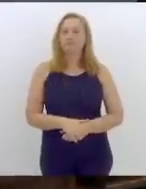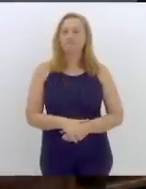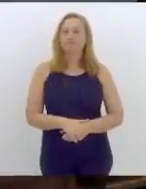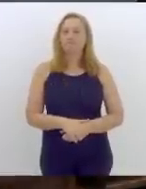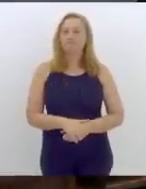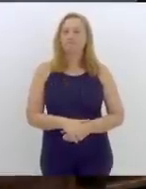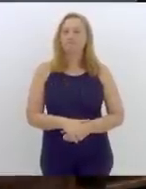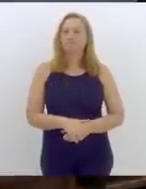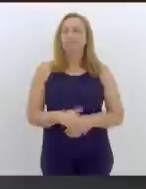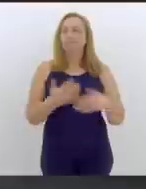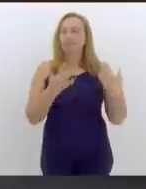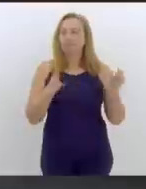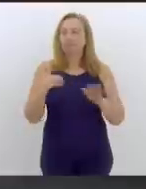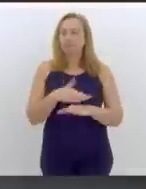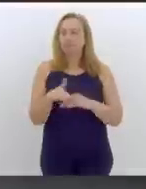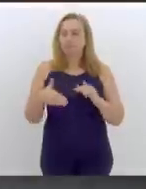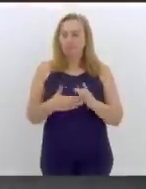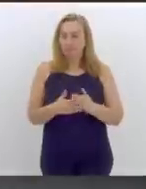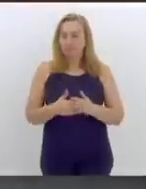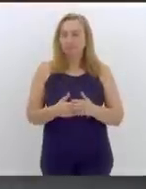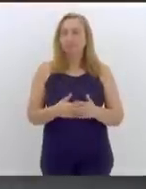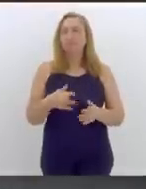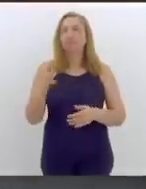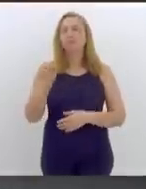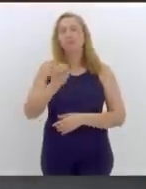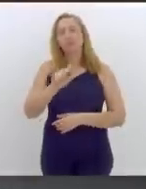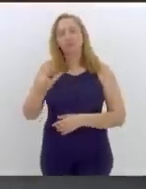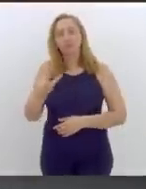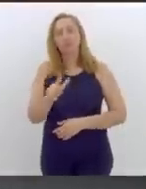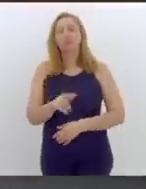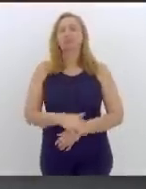deputados eleitos como coronésia PM